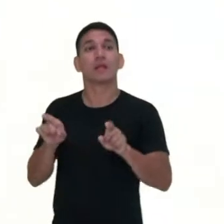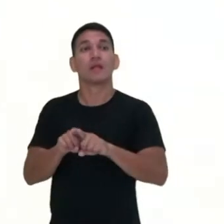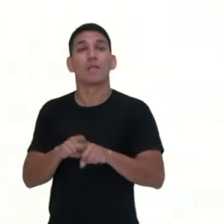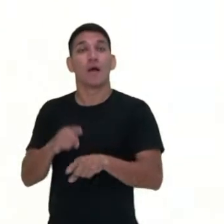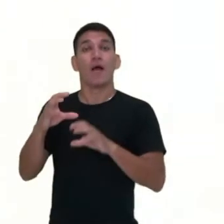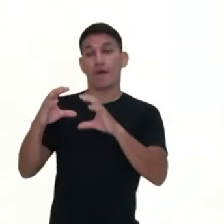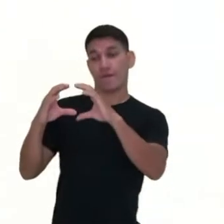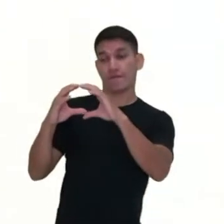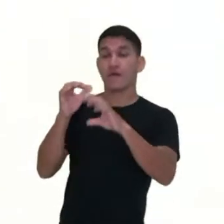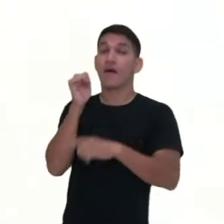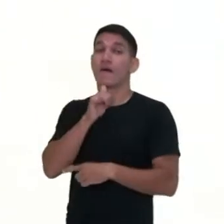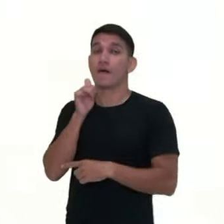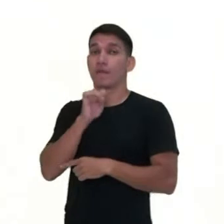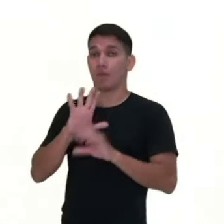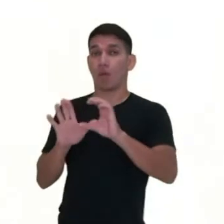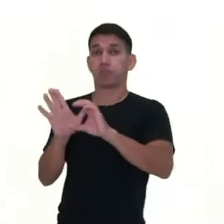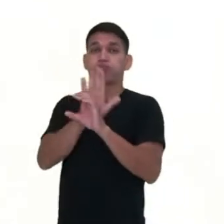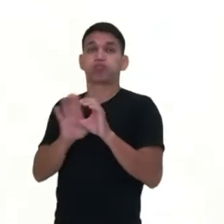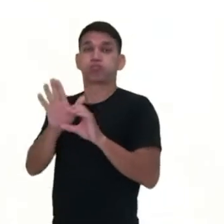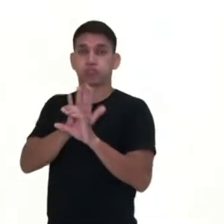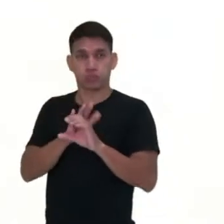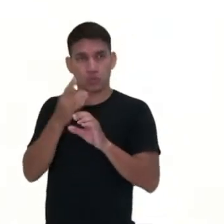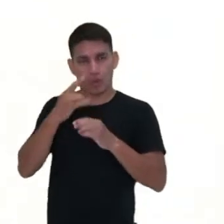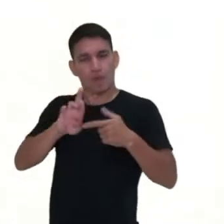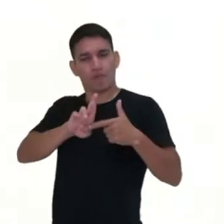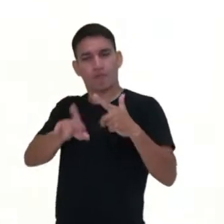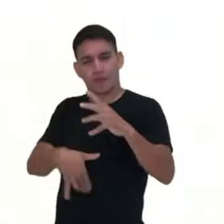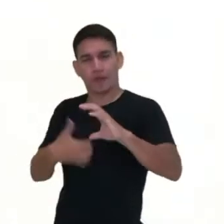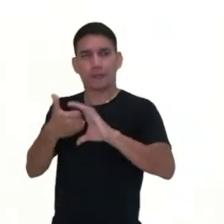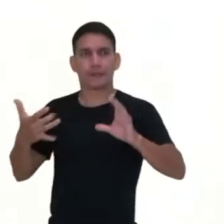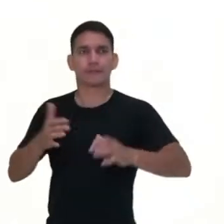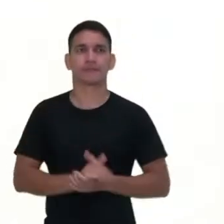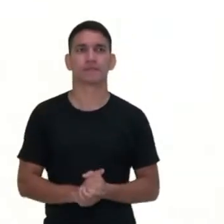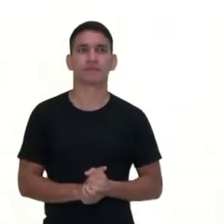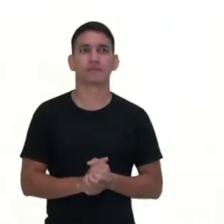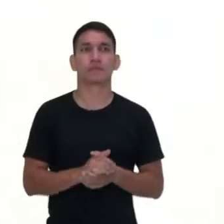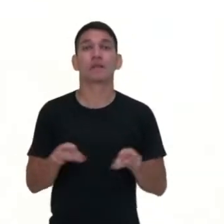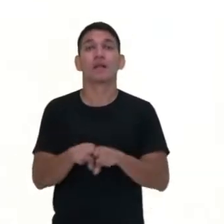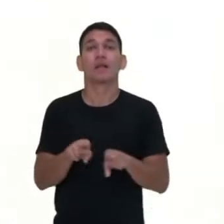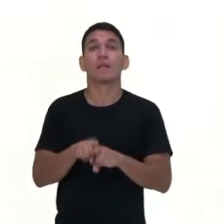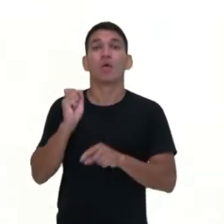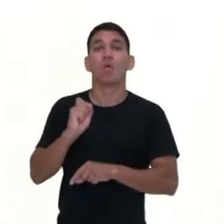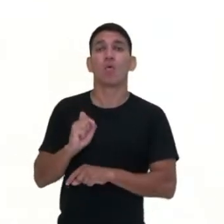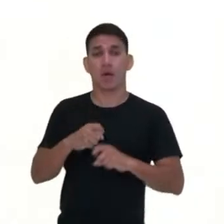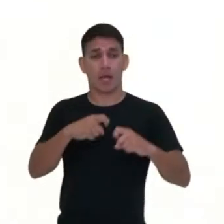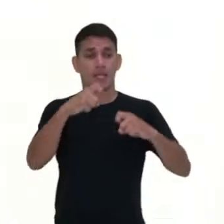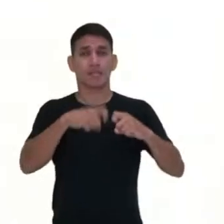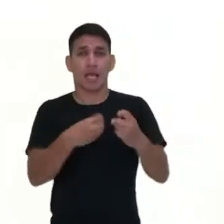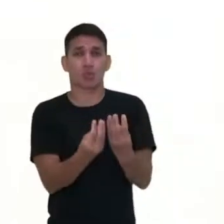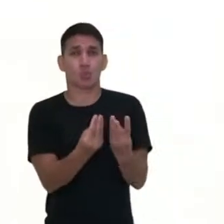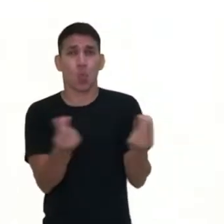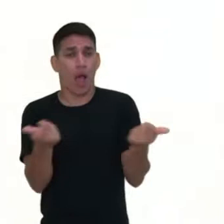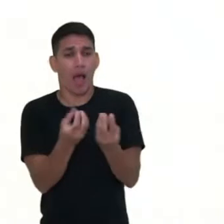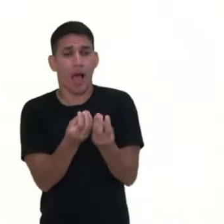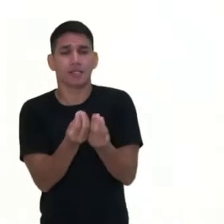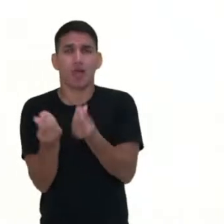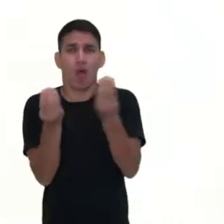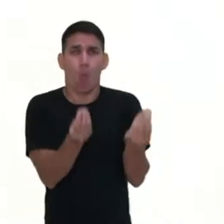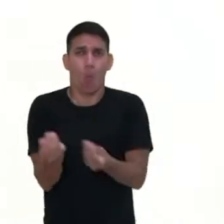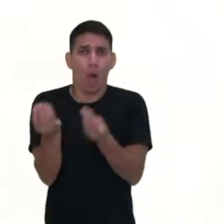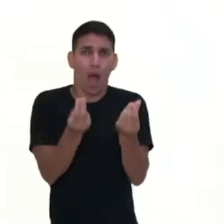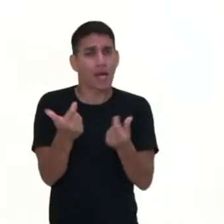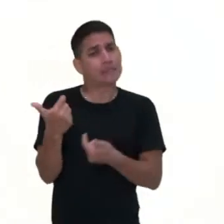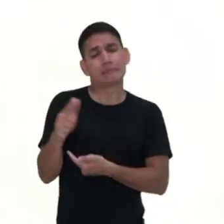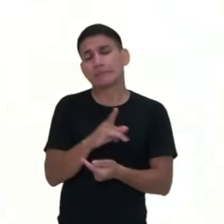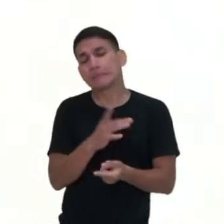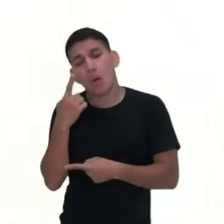feminino portadora do caráter em estudo, tá? Indivíduo do sexo não informado, assim, quando a gente faz lá um